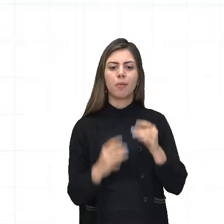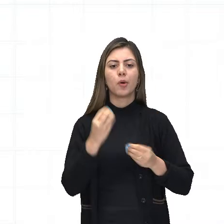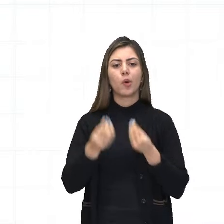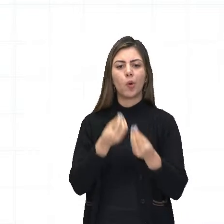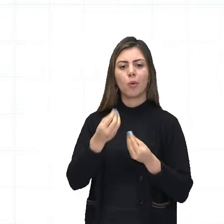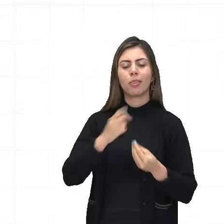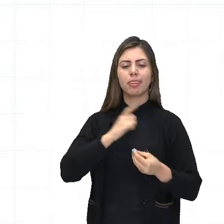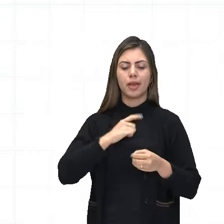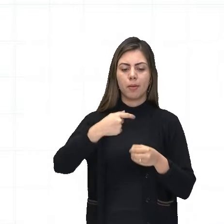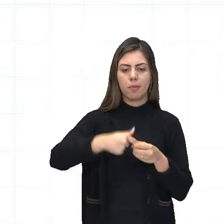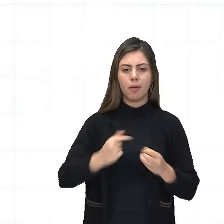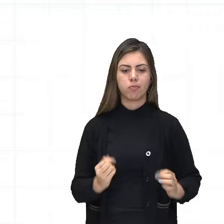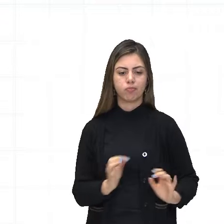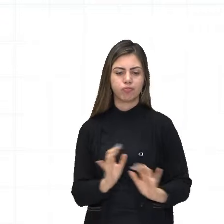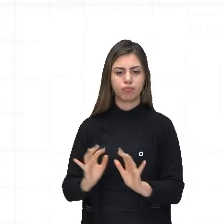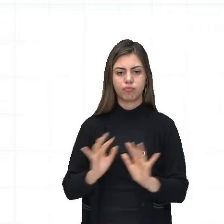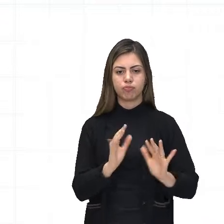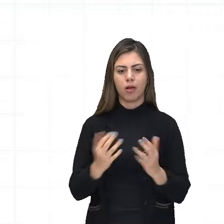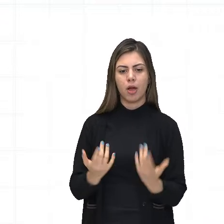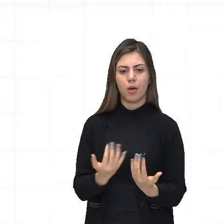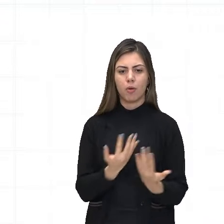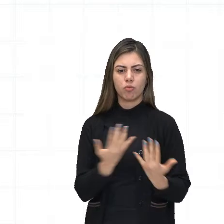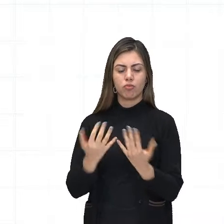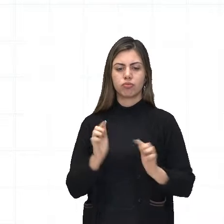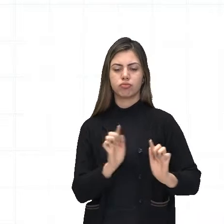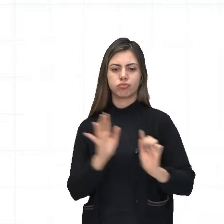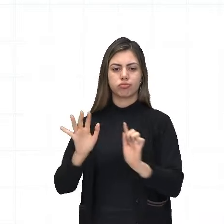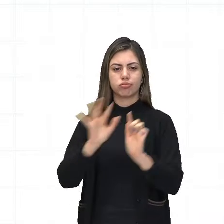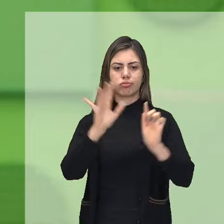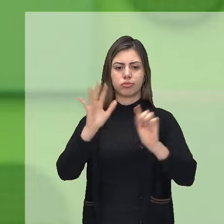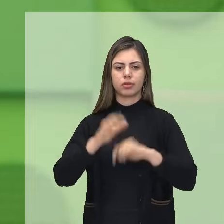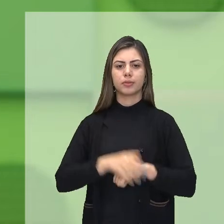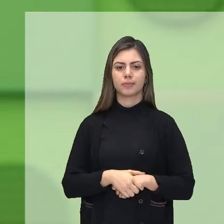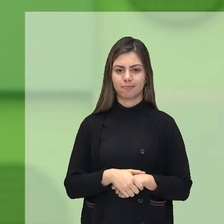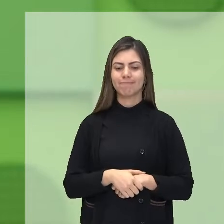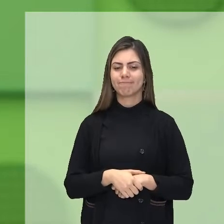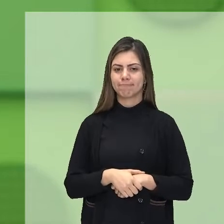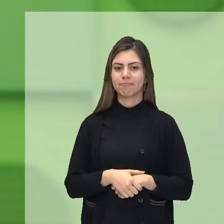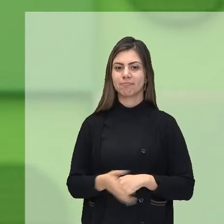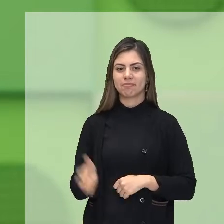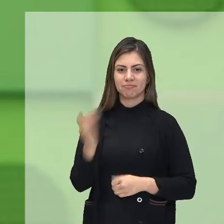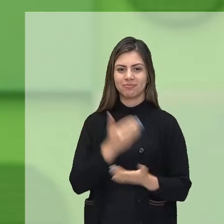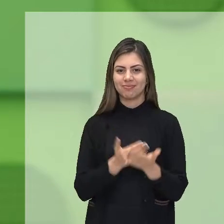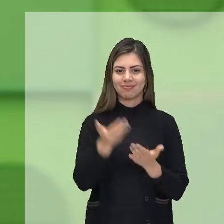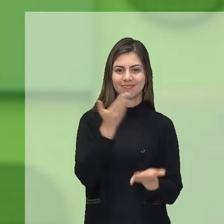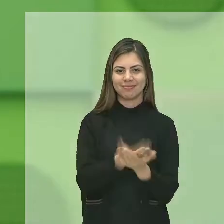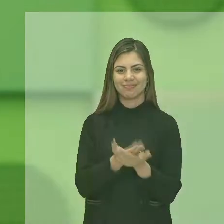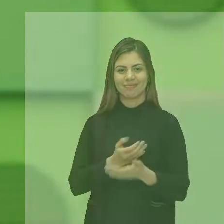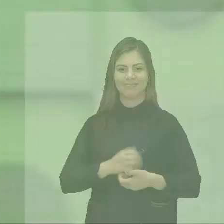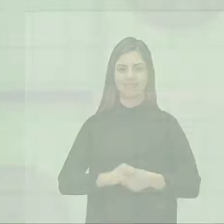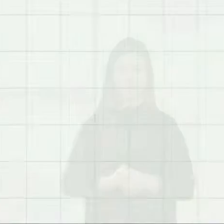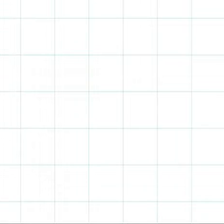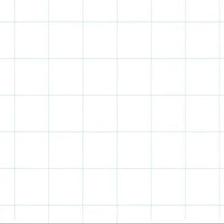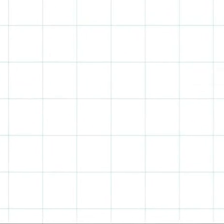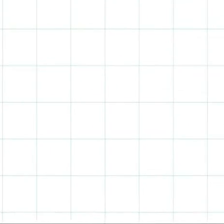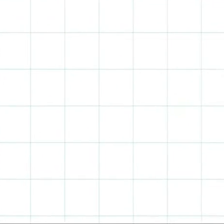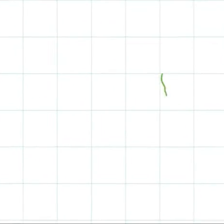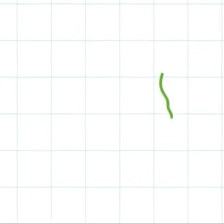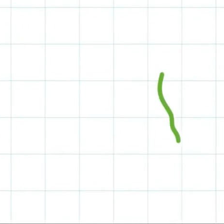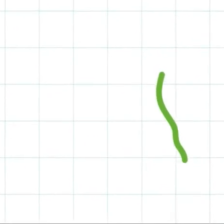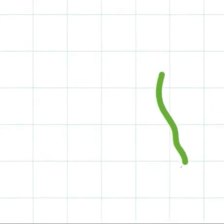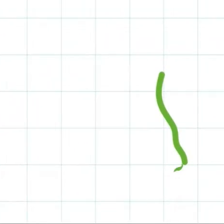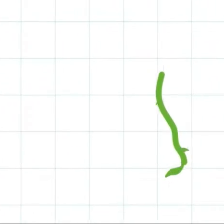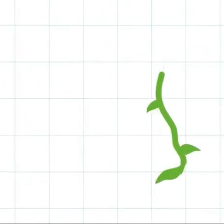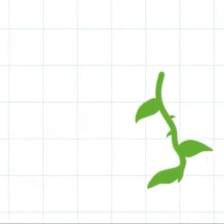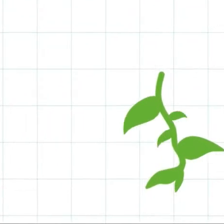produção de gases pela queima dos combustíveis fósseis. Então, vamos para a nossa aula.